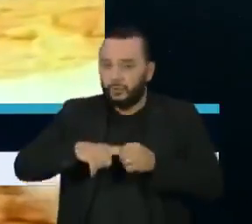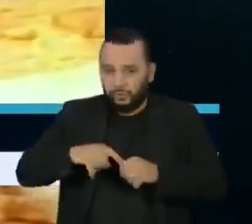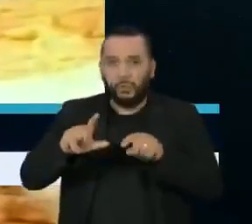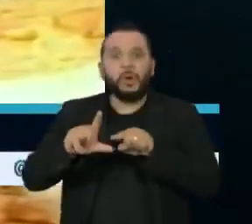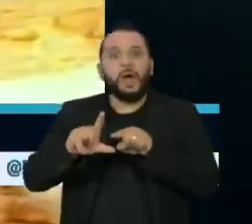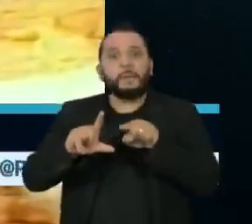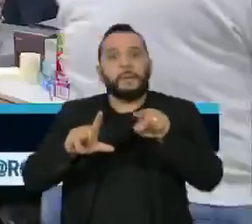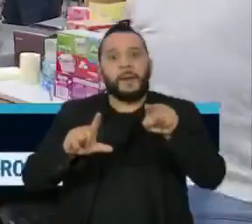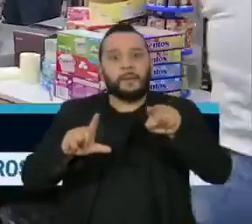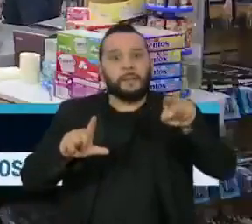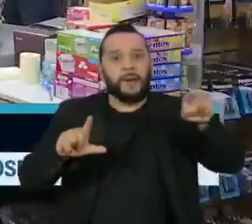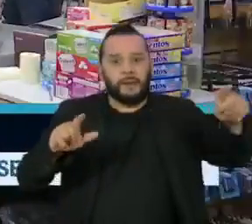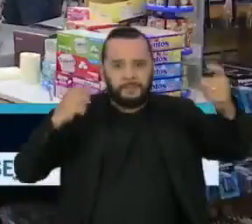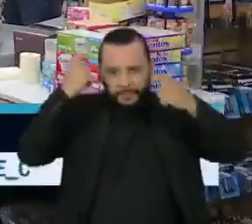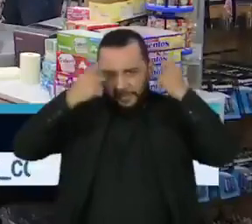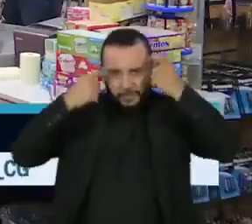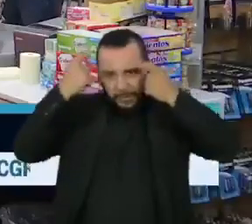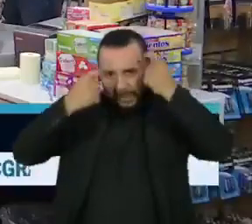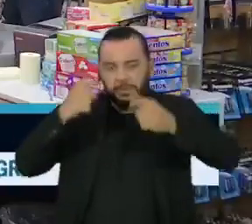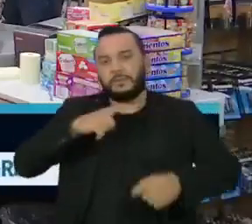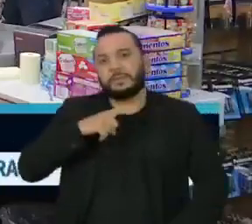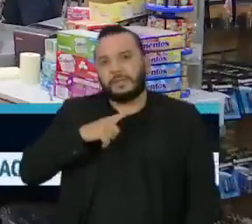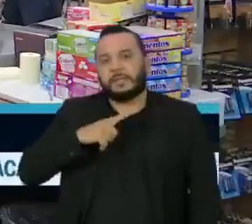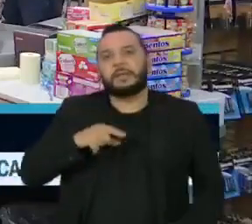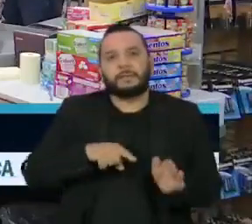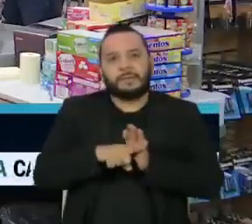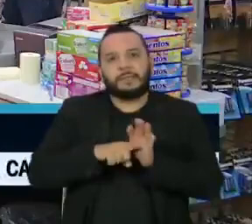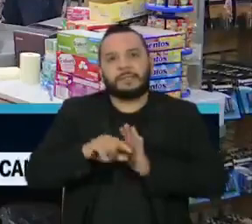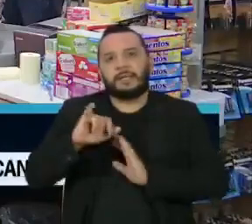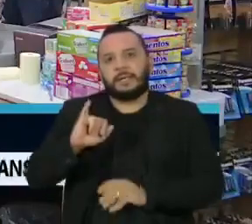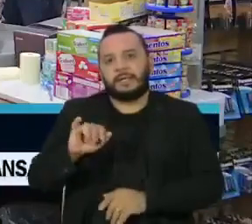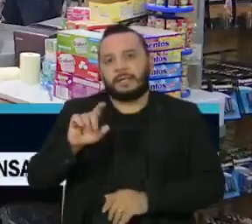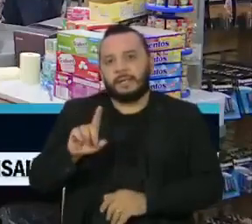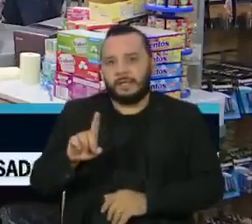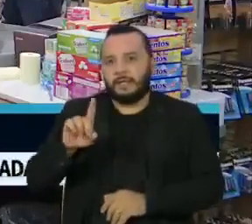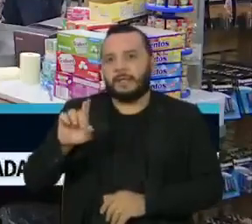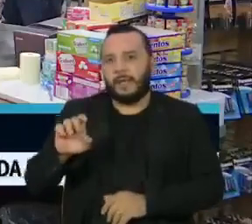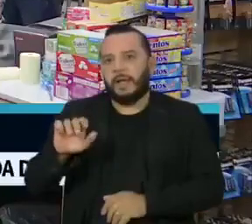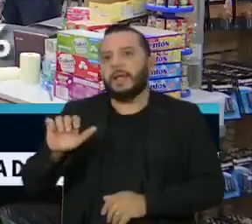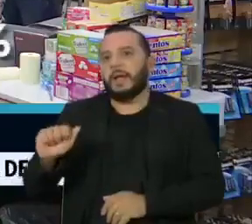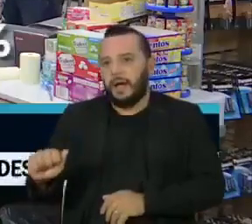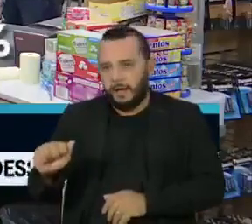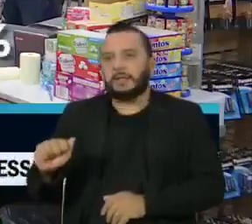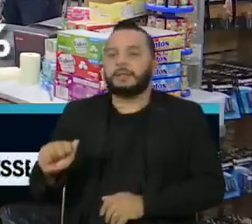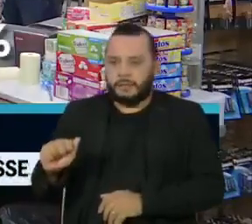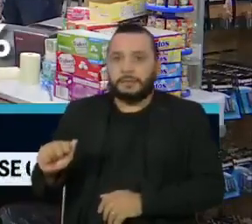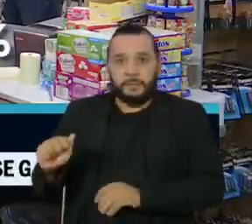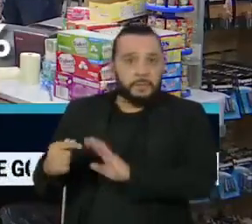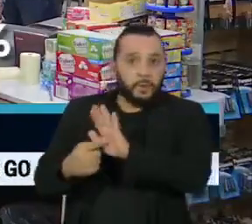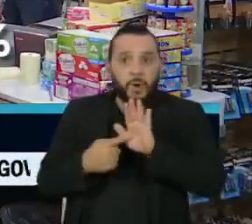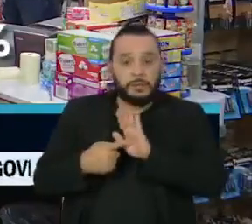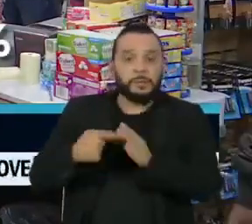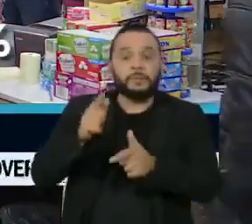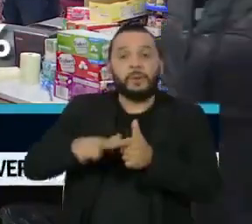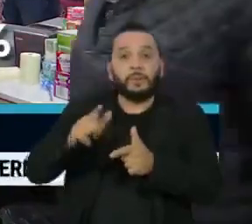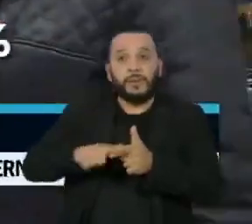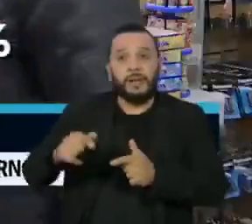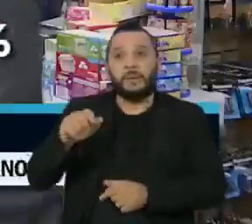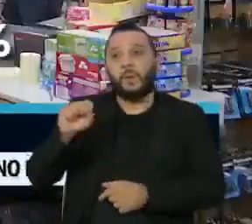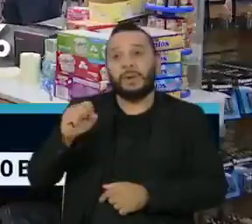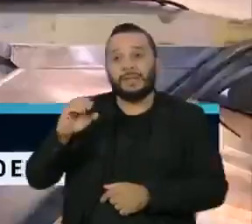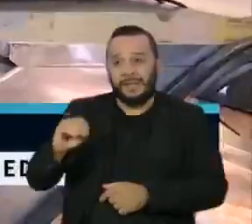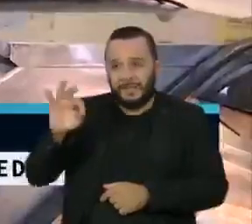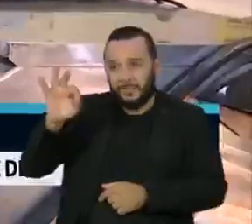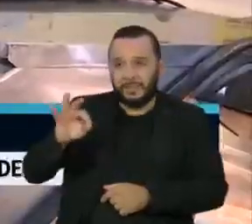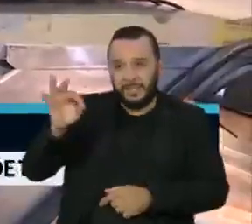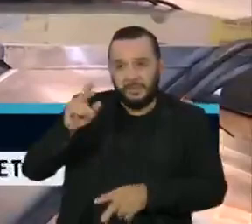das preocupações. Uma pesquisa do Instituto Ideia para a revista Exame mostra que é o grande problema hoje para quase 80% da